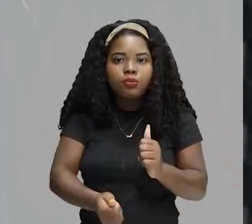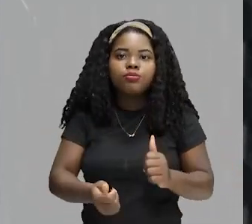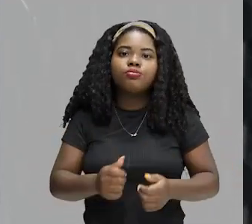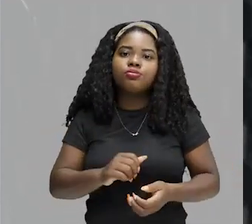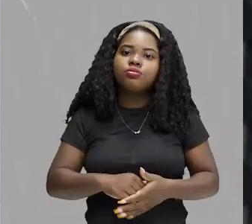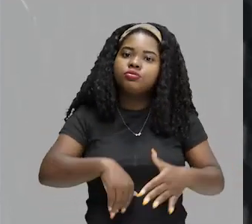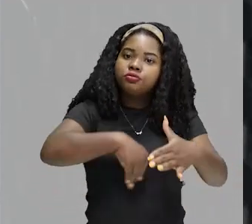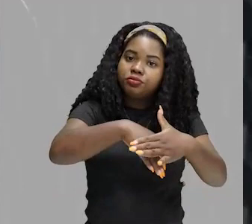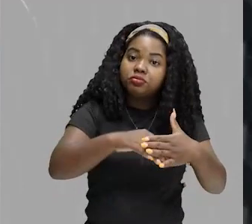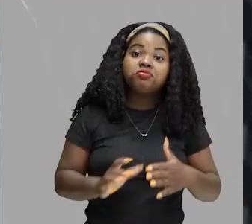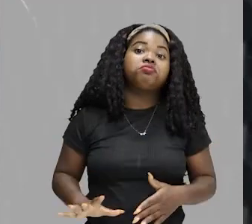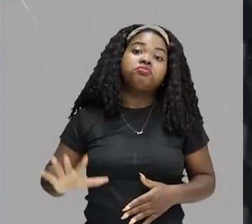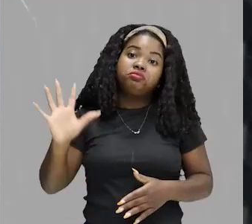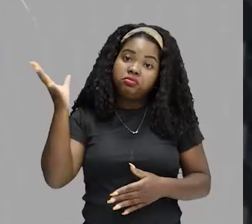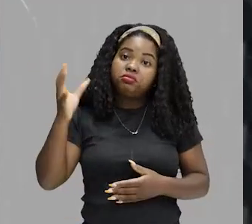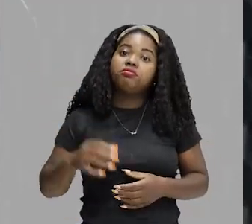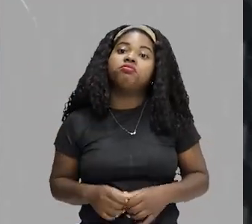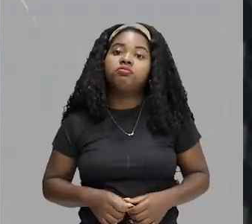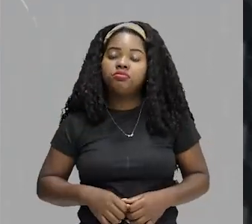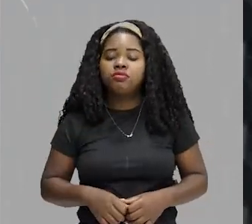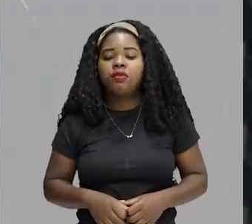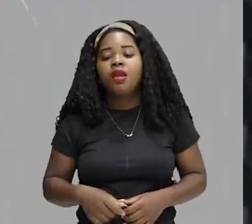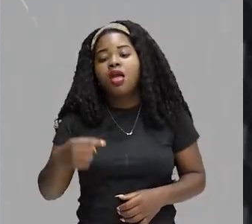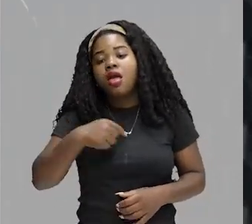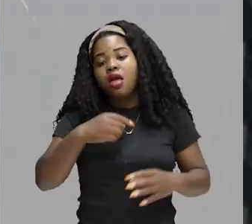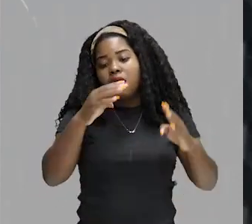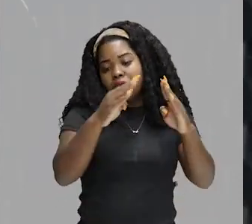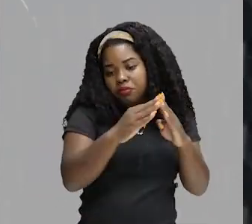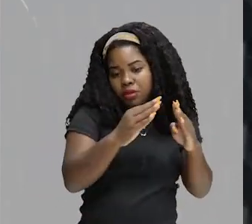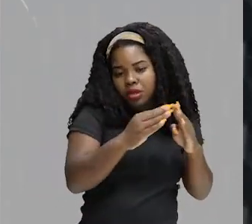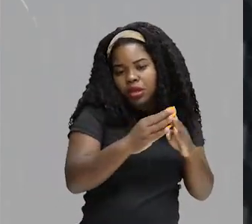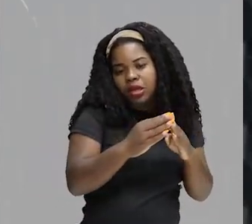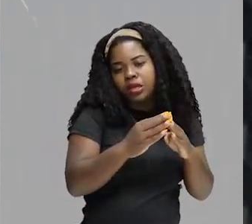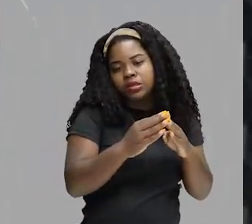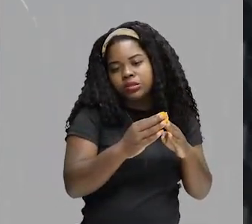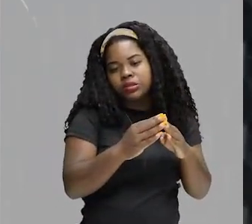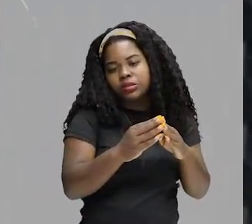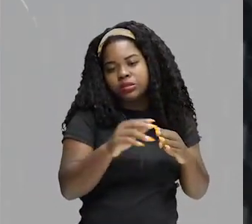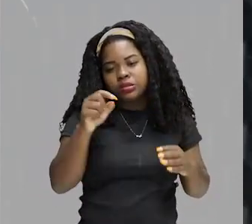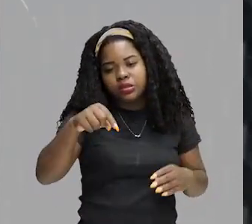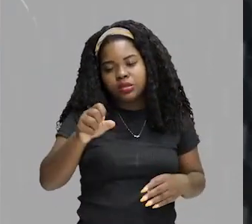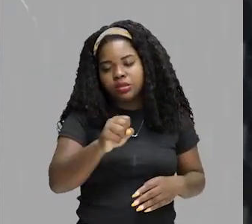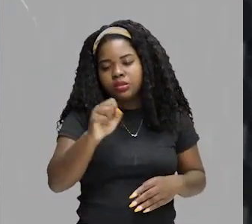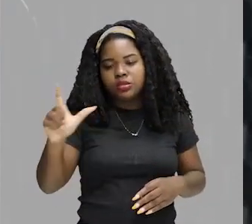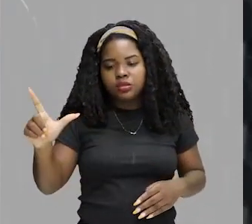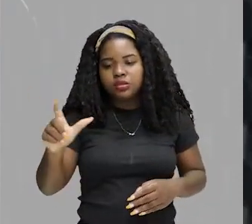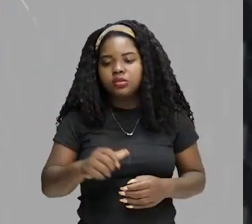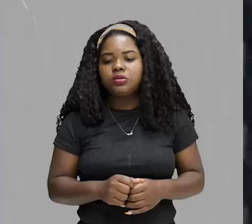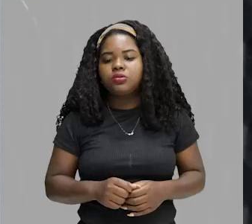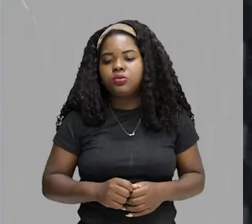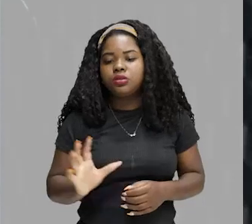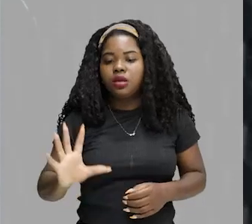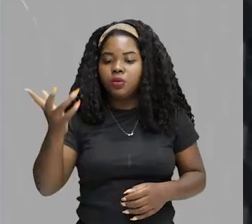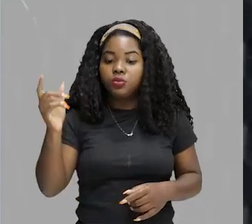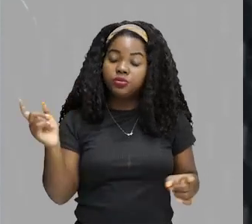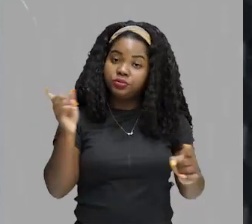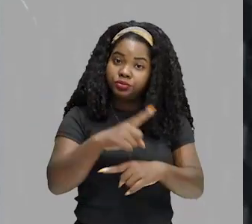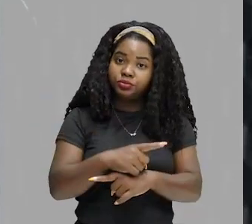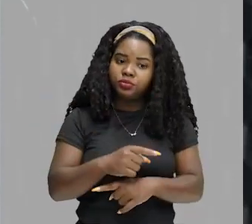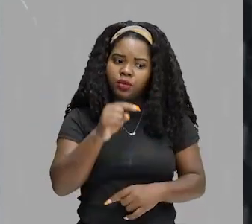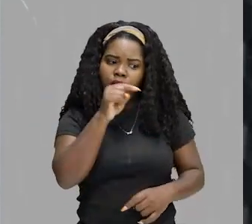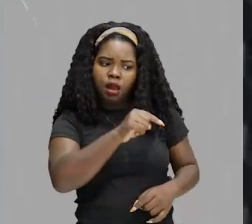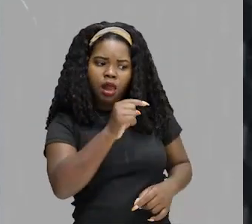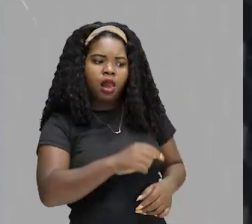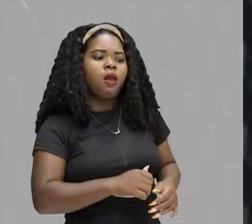Isso acontece. Eu morava num bairro aqui de São Luís que eu acho que era o único bairro que aconteceu o contrário. Lá, o